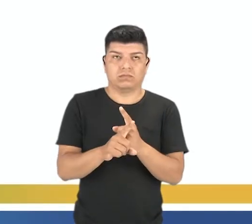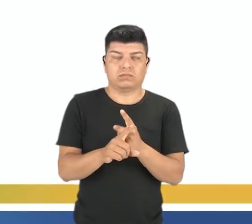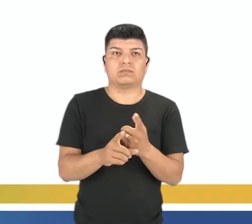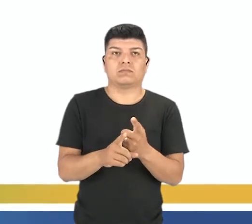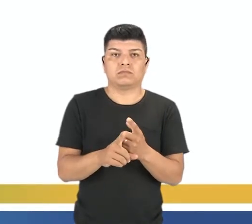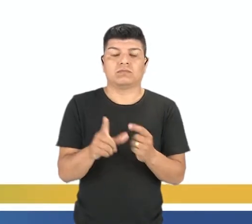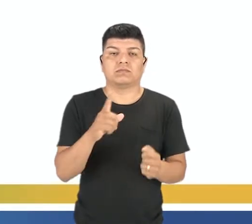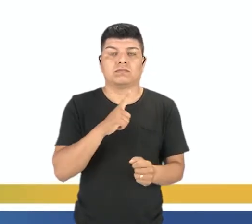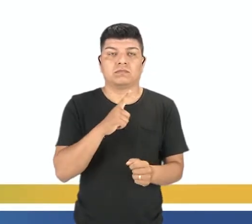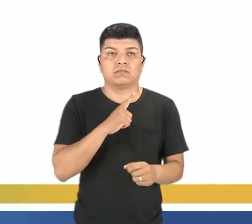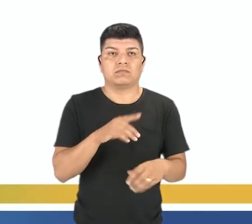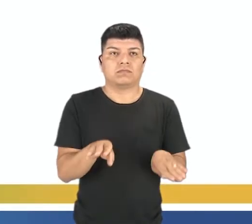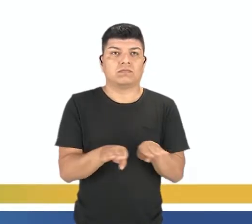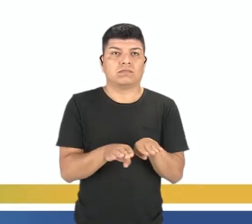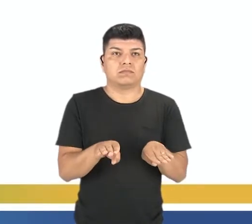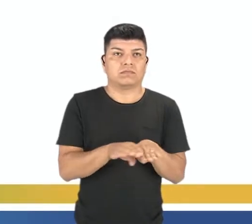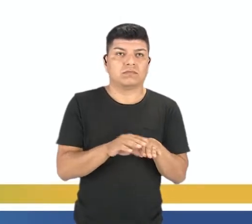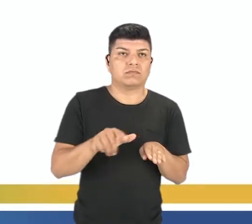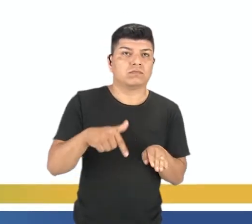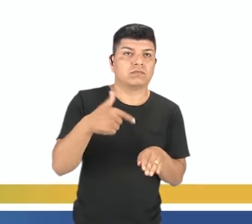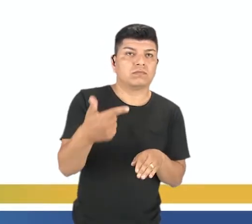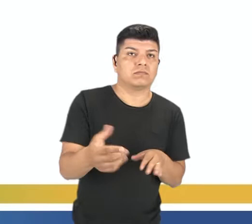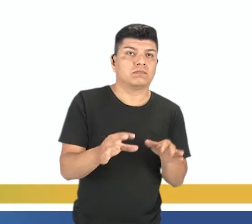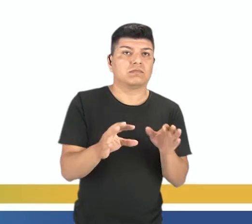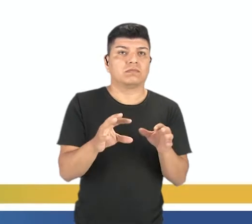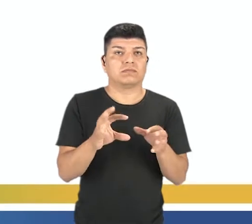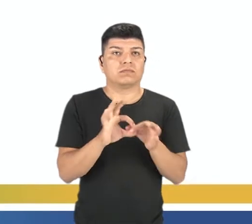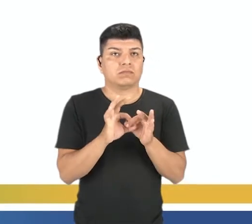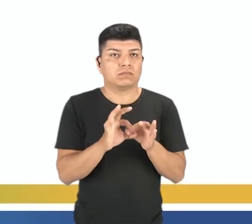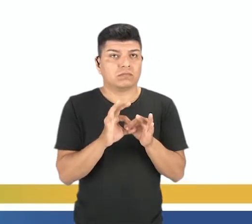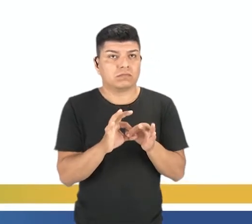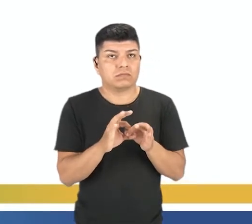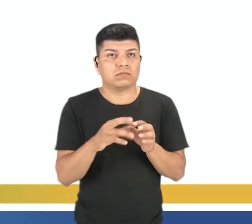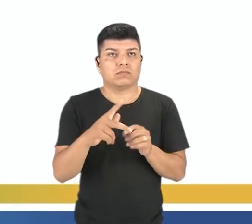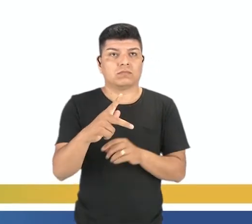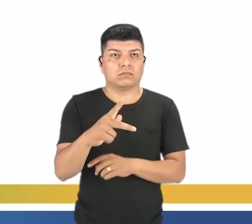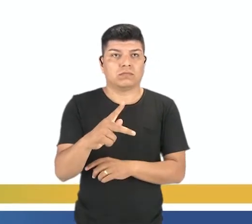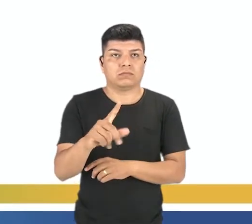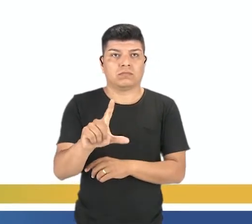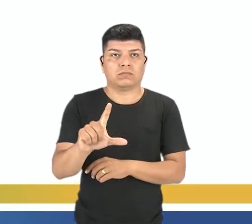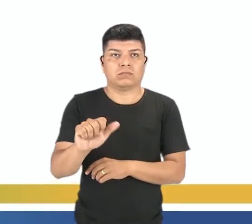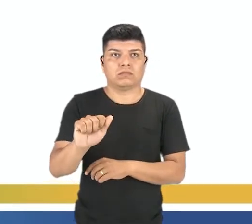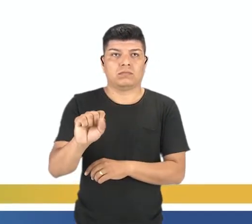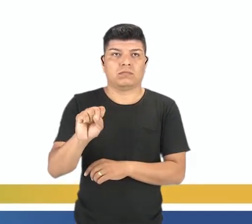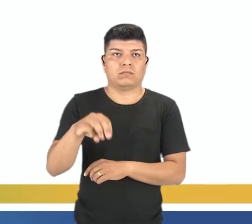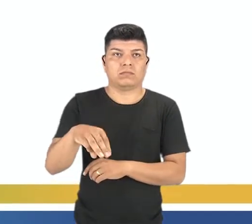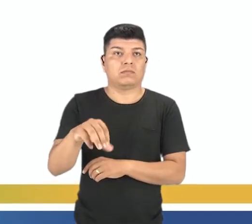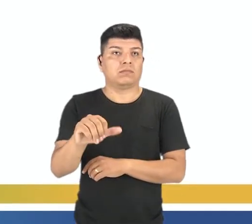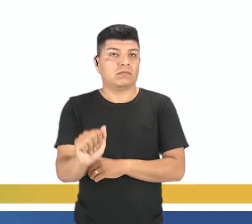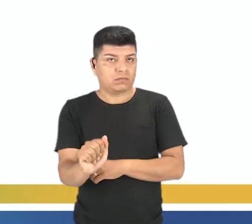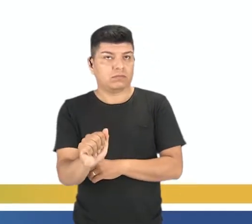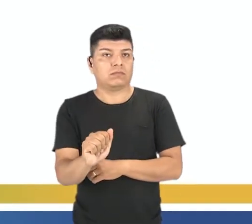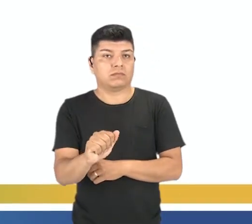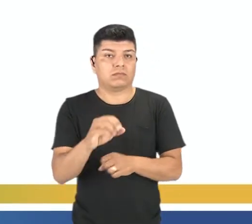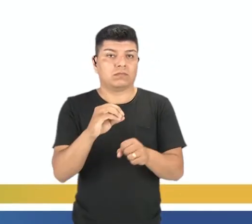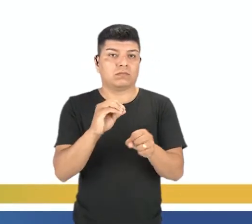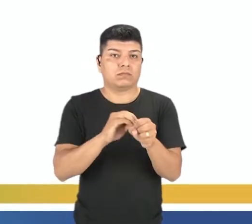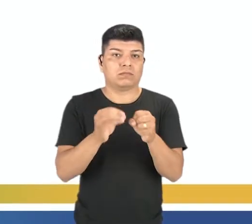nós temos também um outro composto que está no plasma, que no caso é um anticorpo, que são